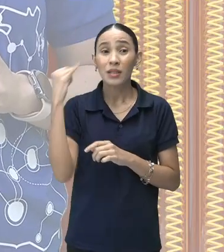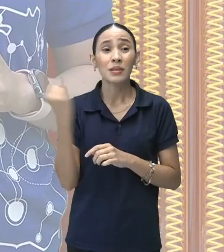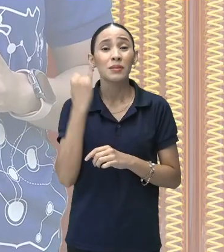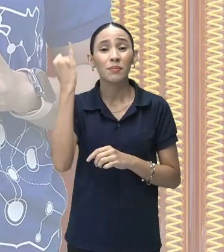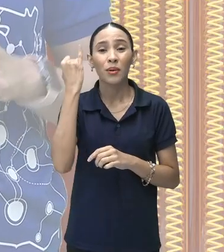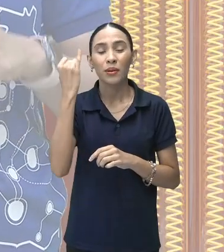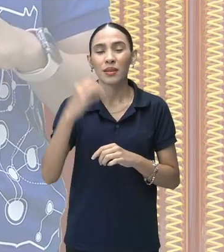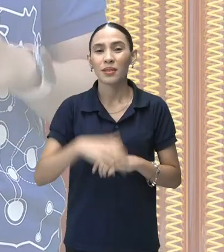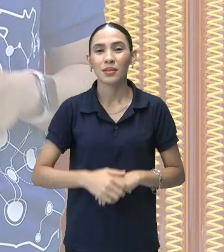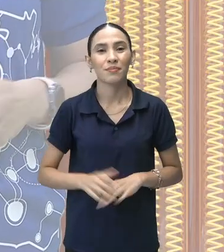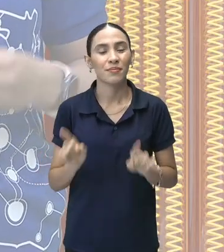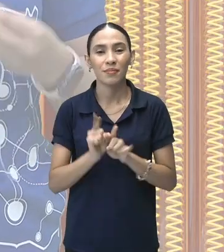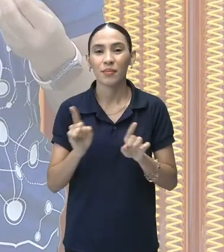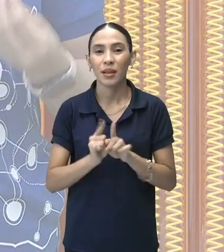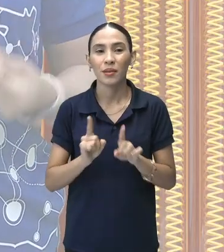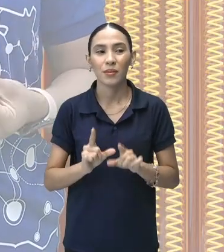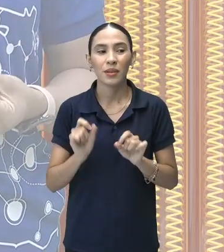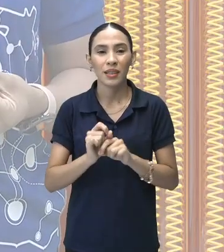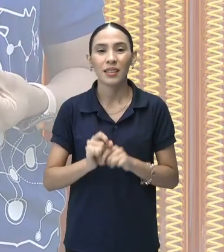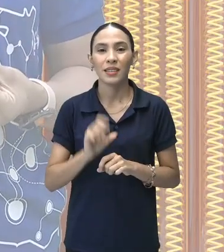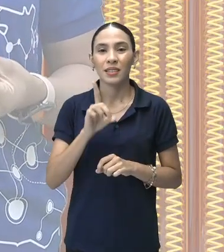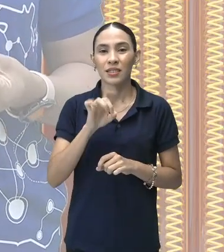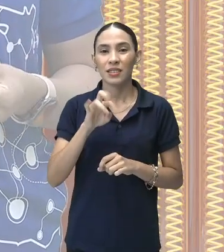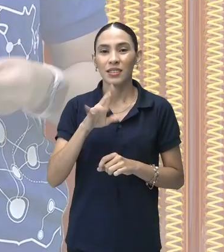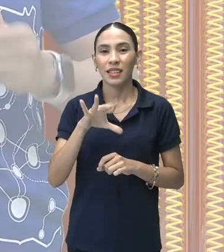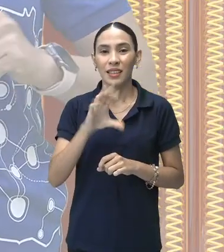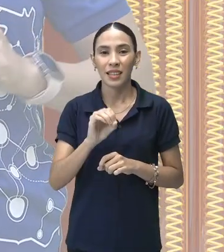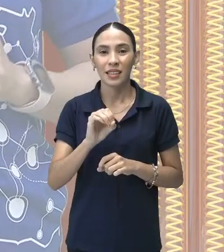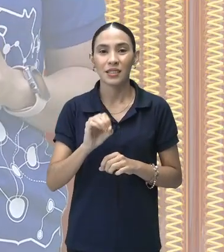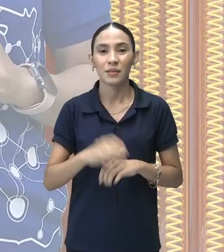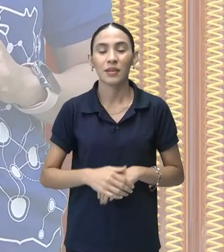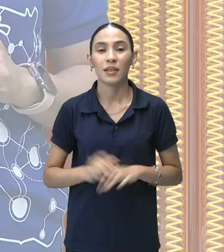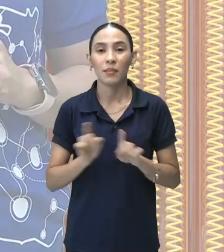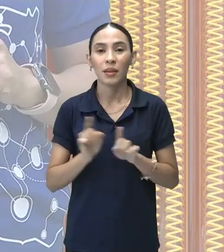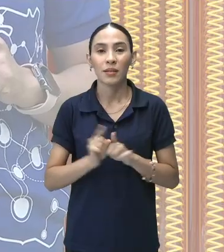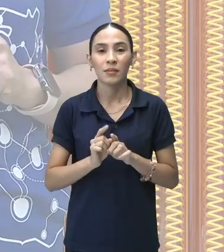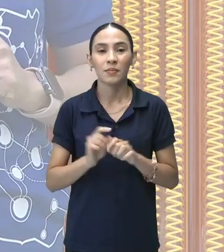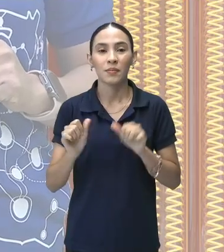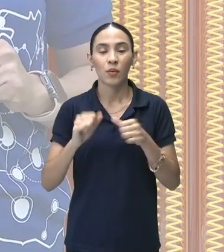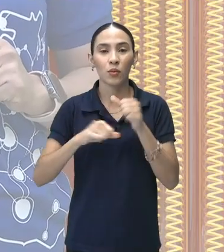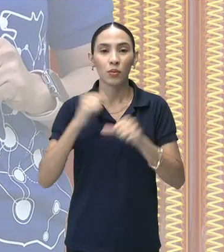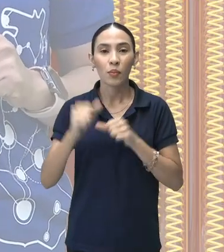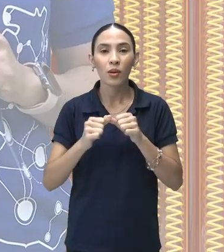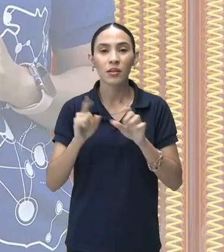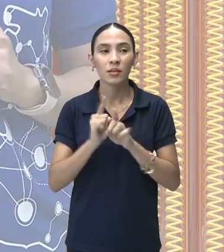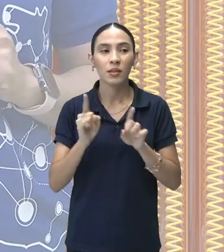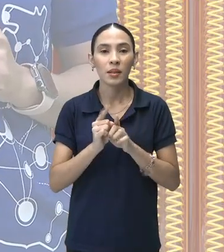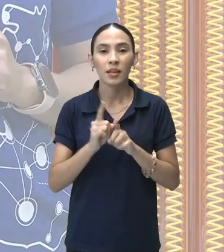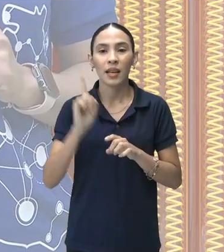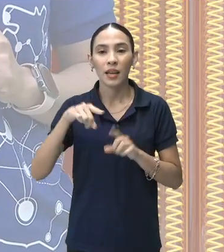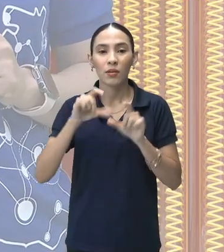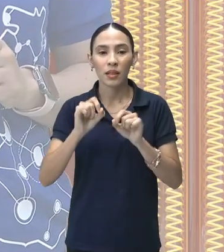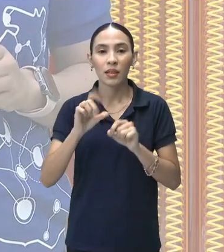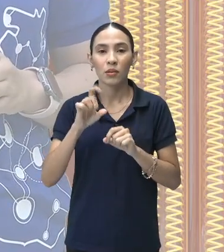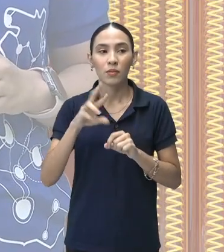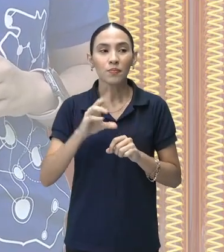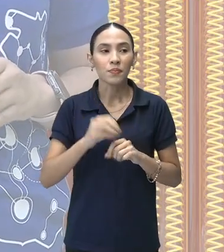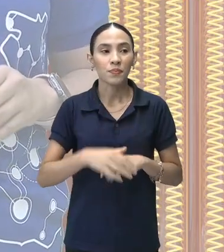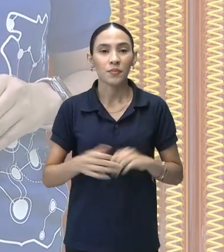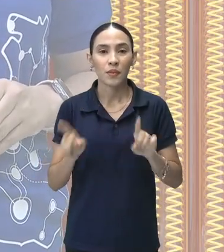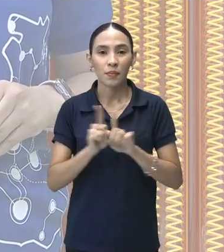foram colocados ali justamente Tiradentes. Certo? Nosso próximo personagem importante é Domingos